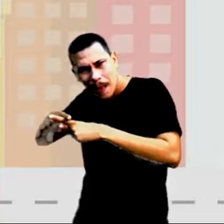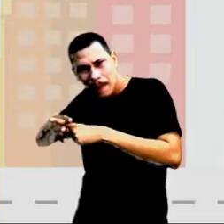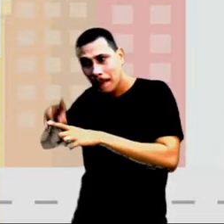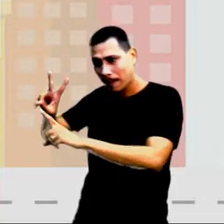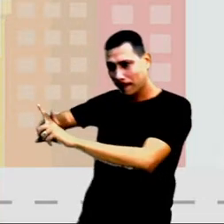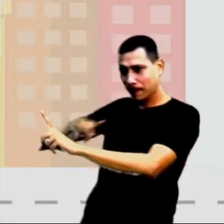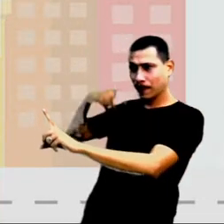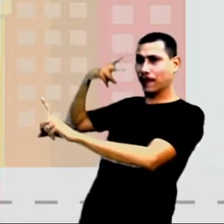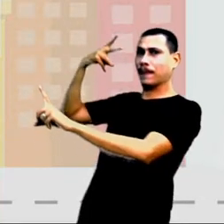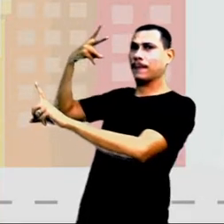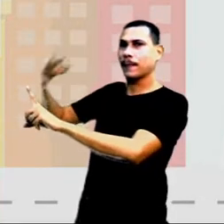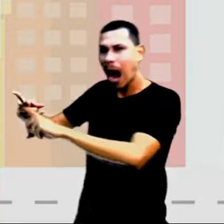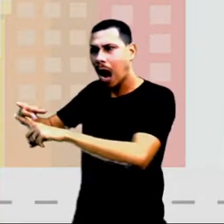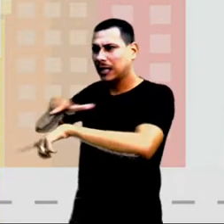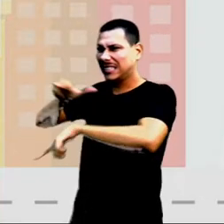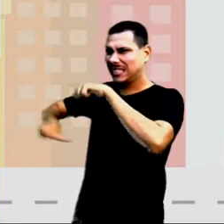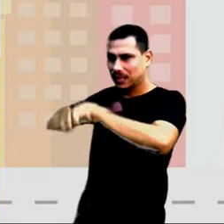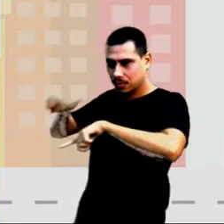produção. Então,